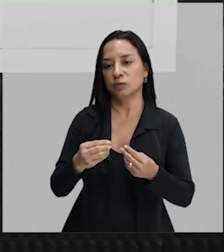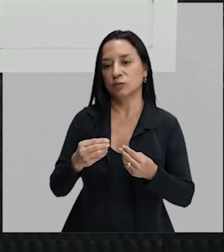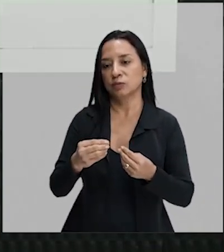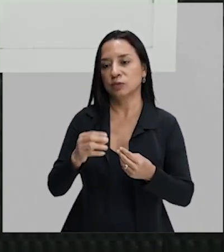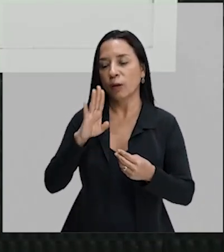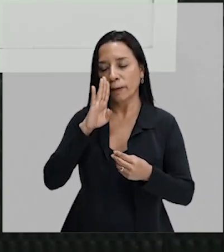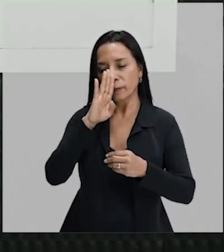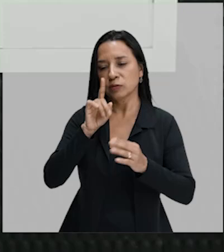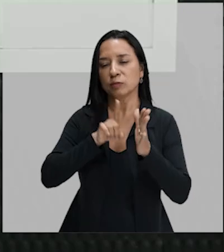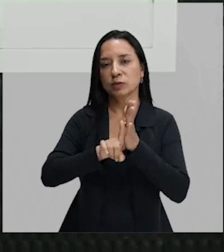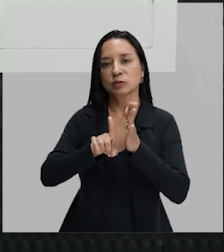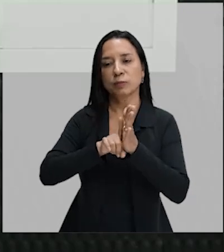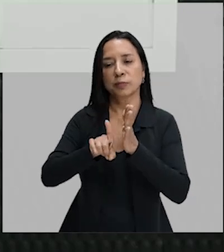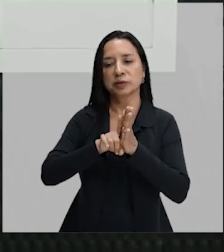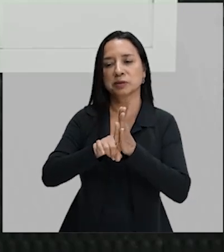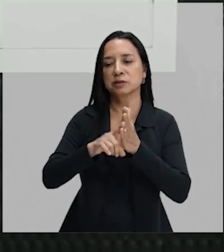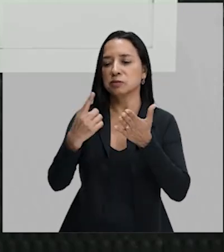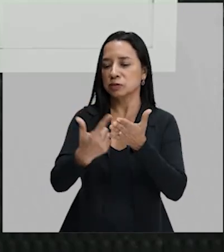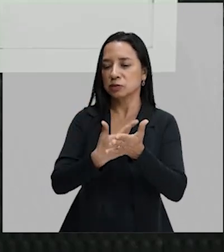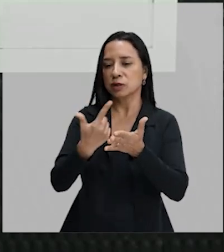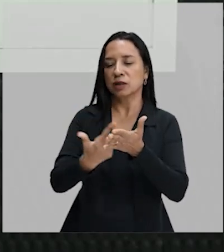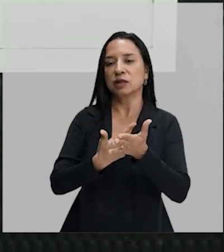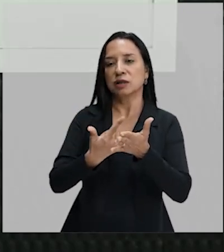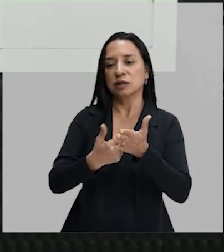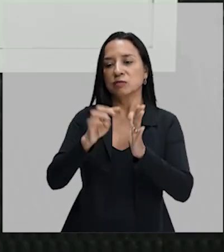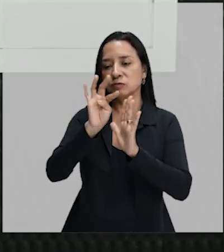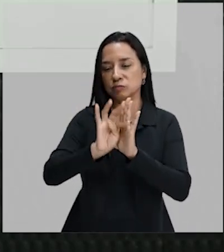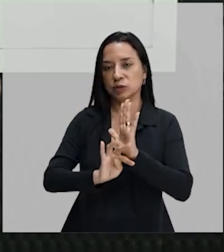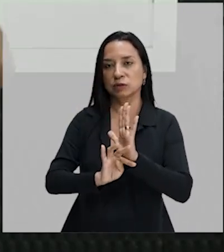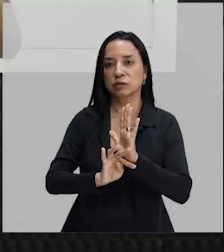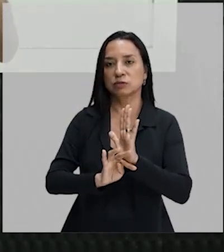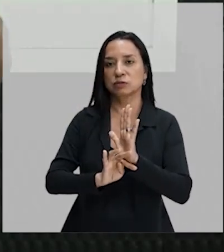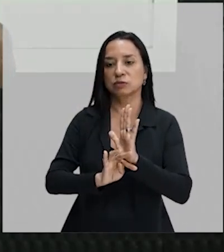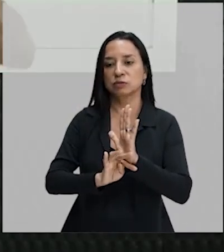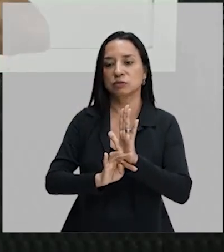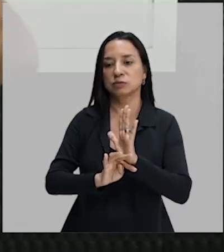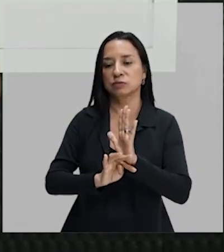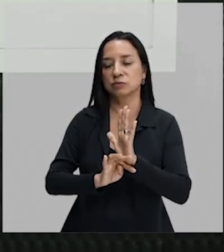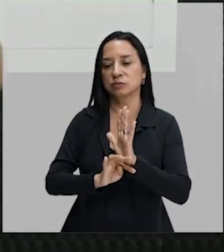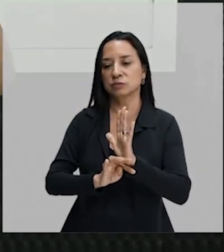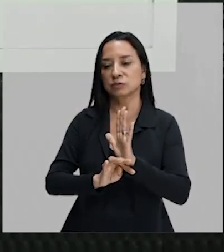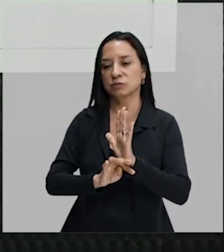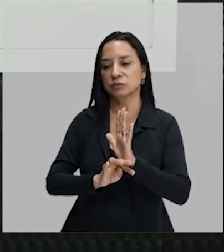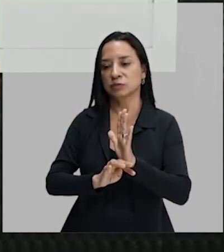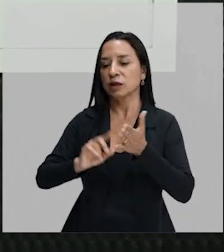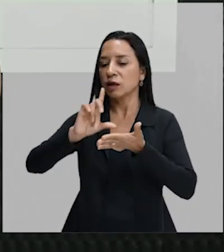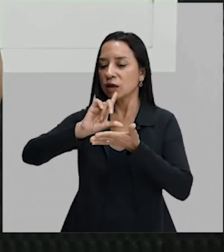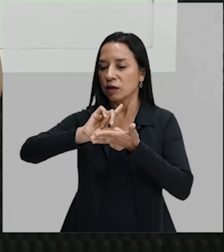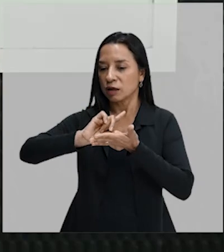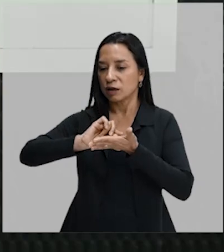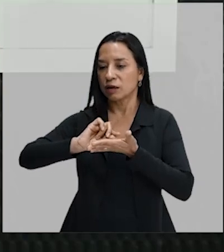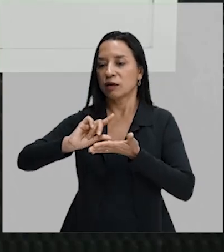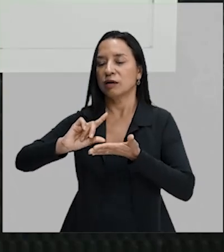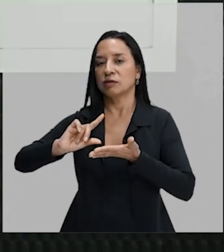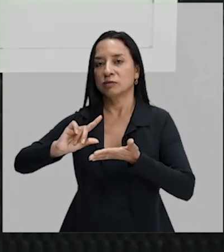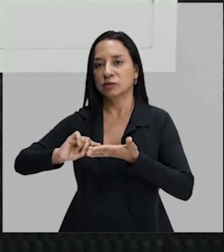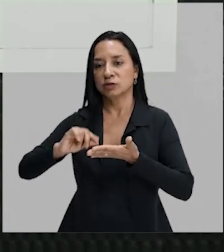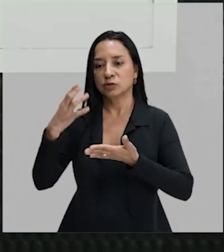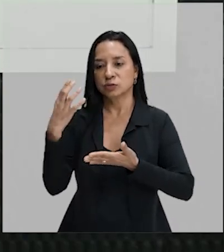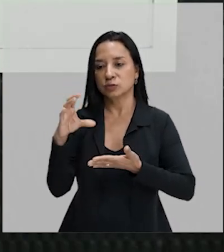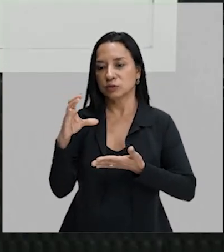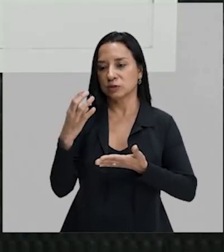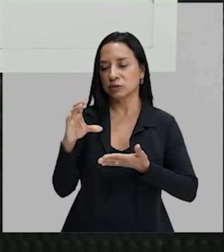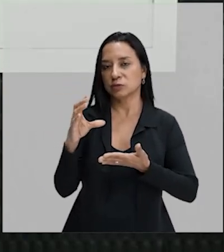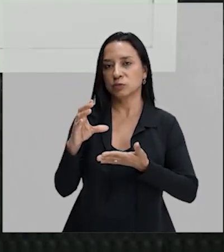pesquisa bibliográfica, ou seja, utilizando livros, textos, artigos científicos,